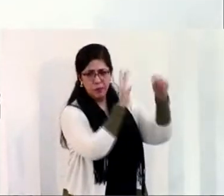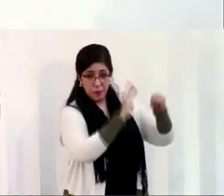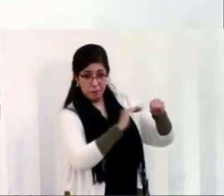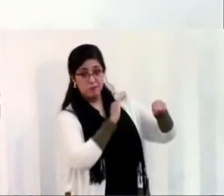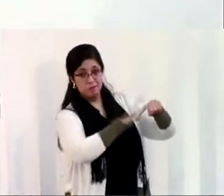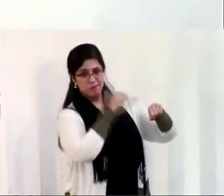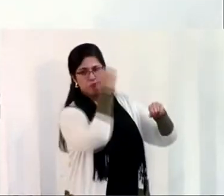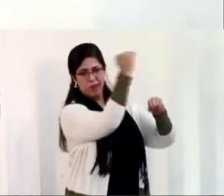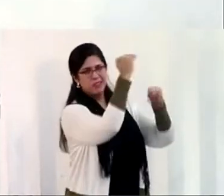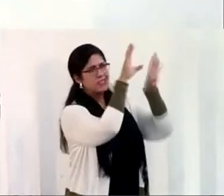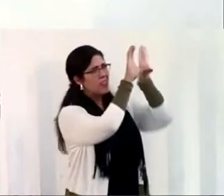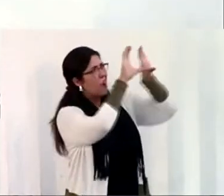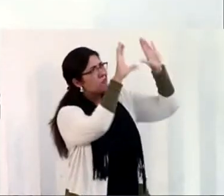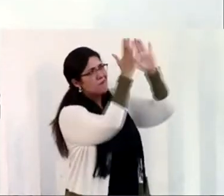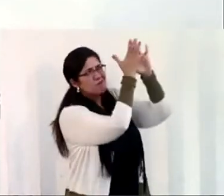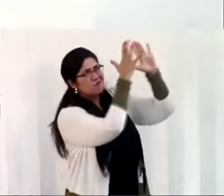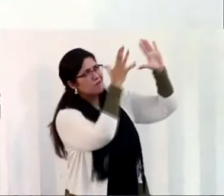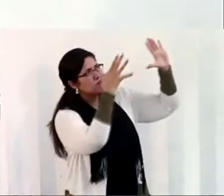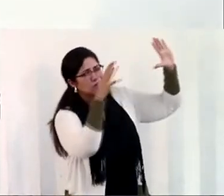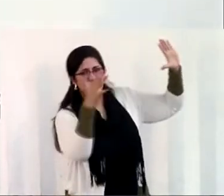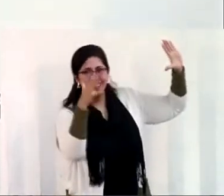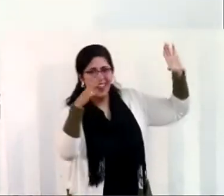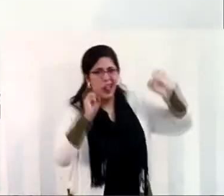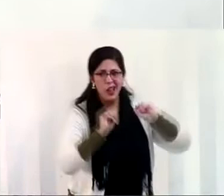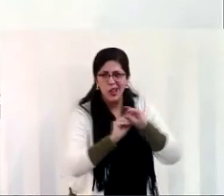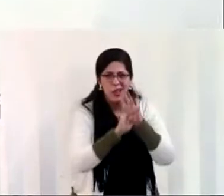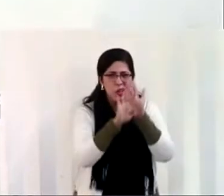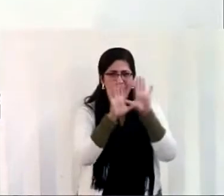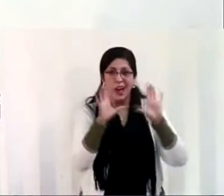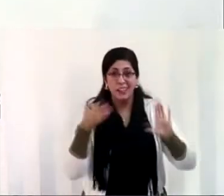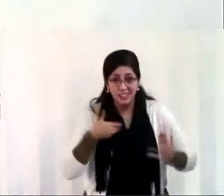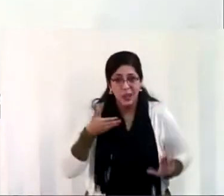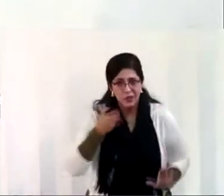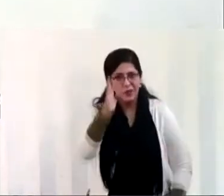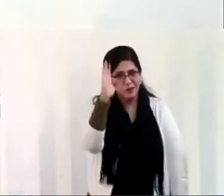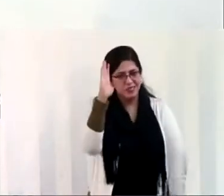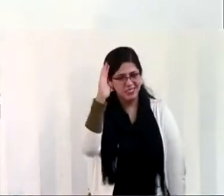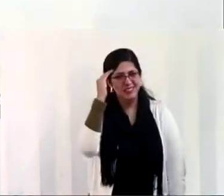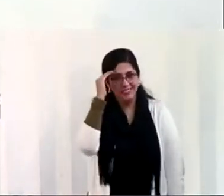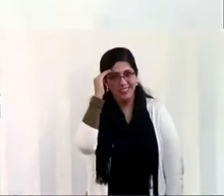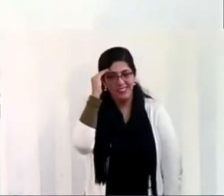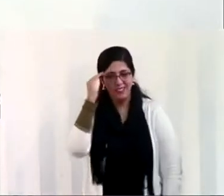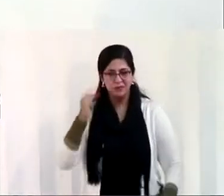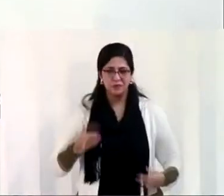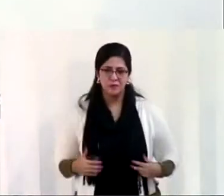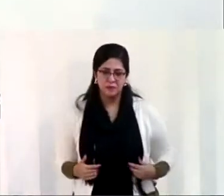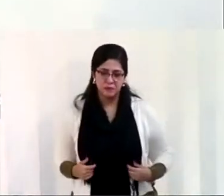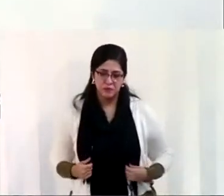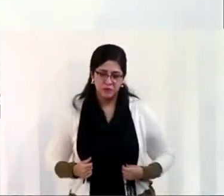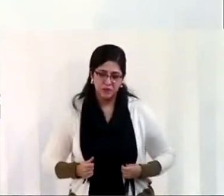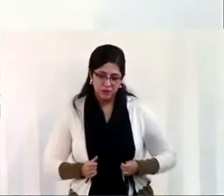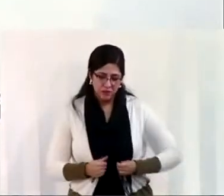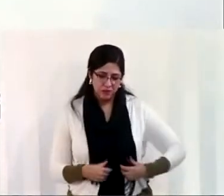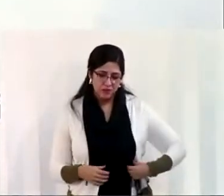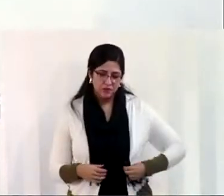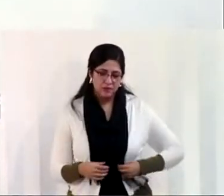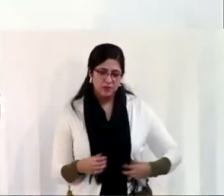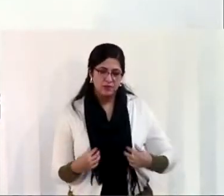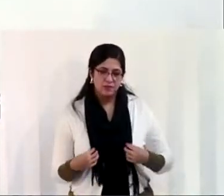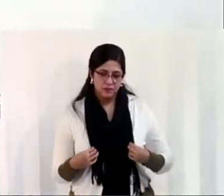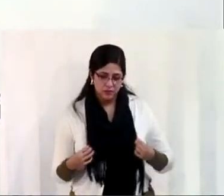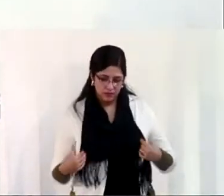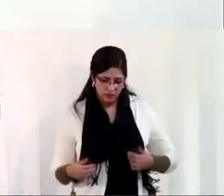céu de glória que nos aguarda. Nós nos achegaremos a Ele, como cantamos nessa manhã. Alguém está nos observando. Nessa